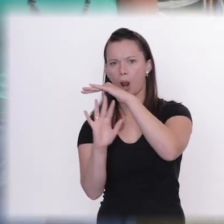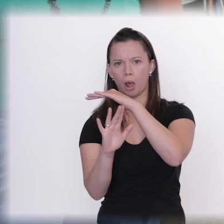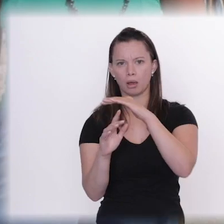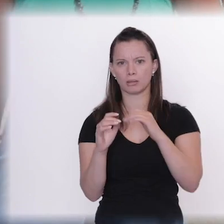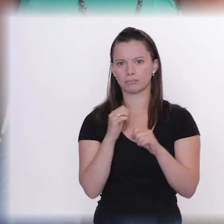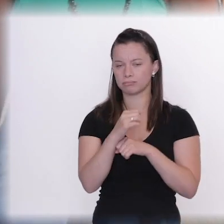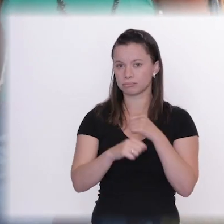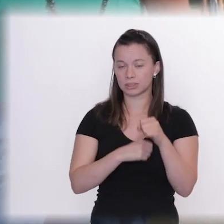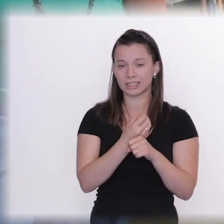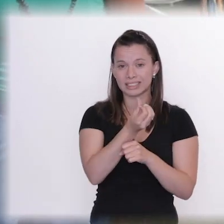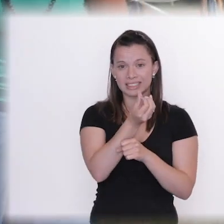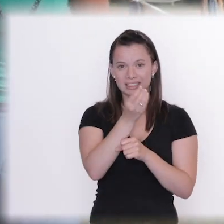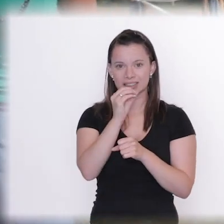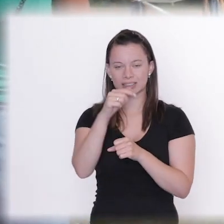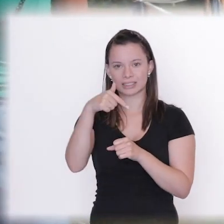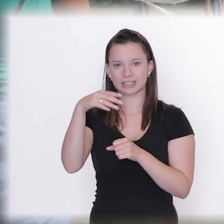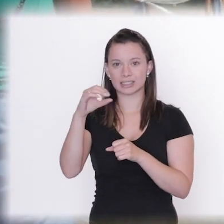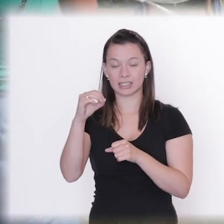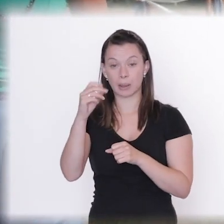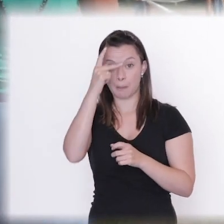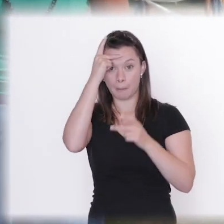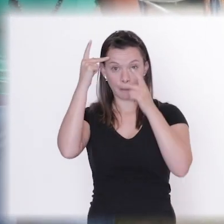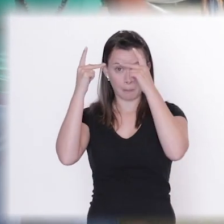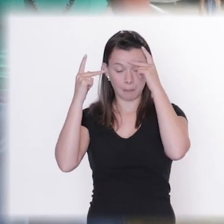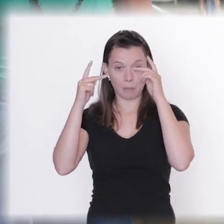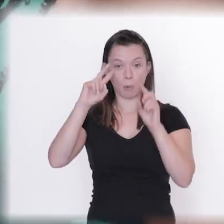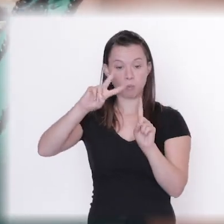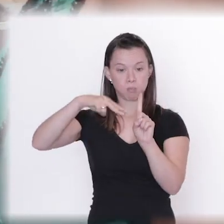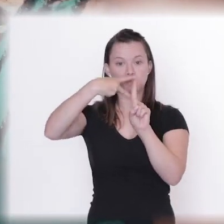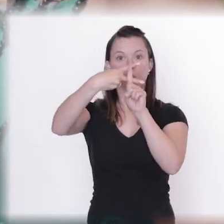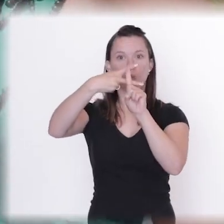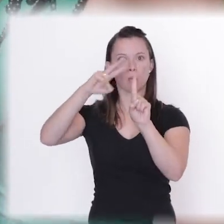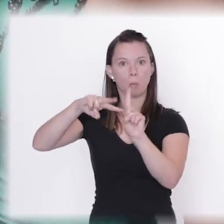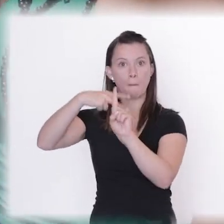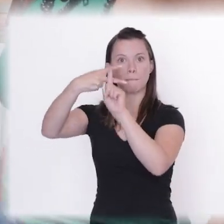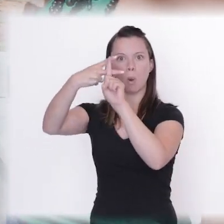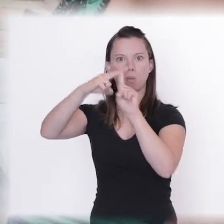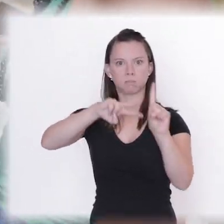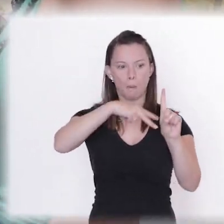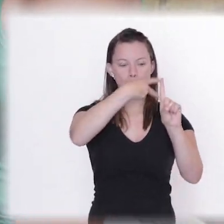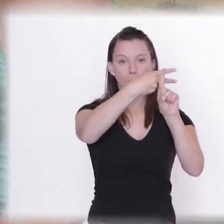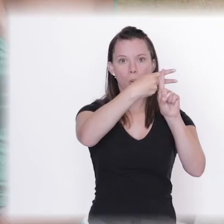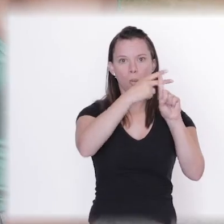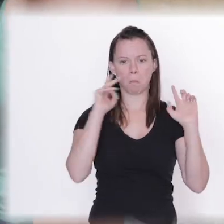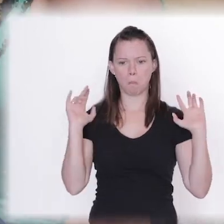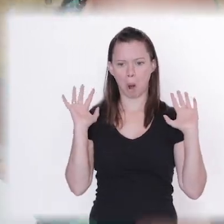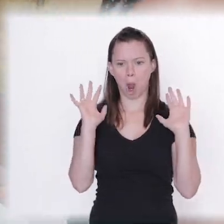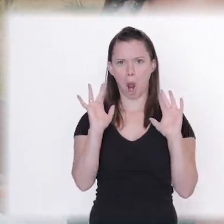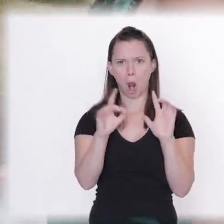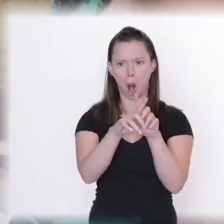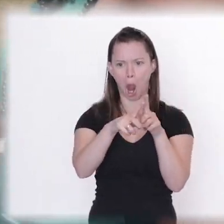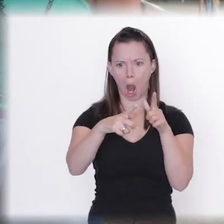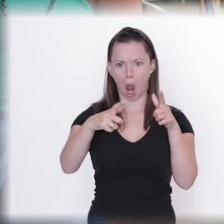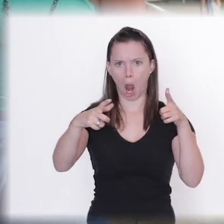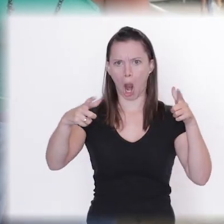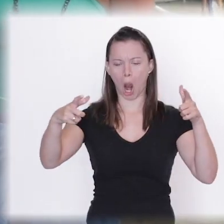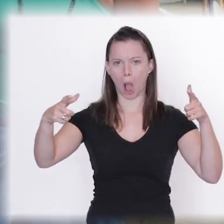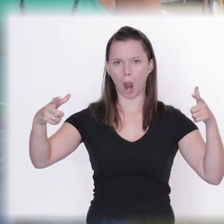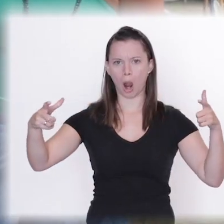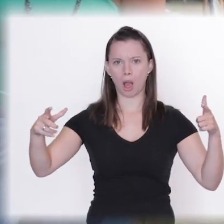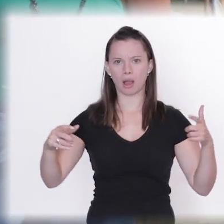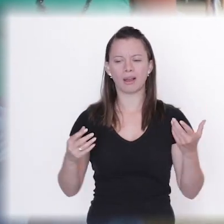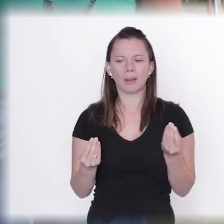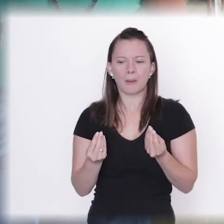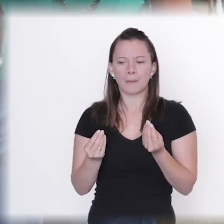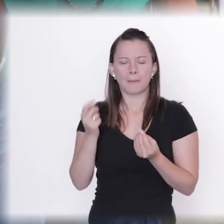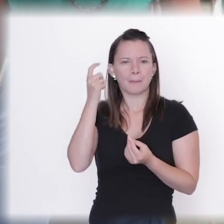anos dobrava o número de pessoas na cidade de São Paulo. É uma coisa de louco isso. E como que você pensa esses bairros aqui, esses bairros periféricos?